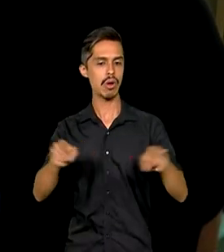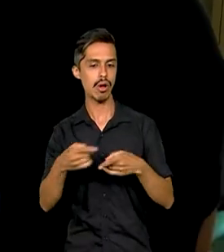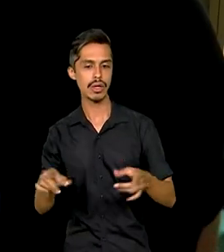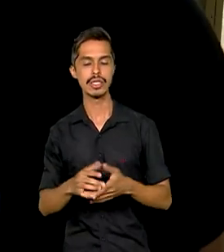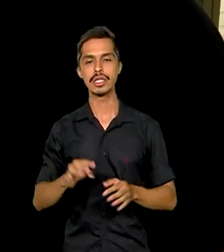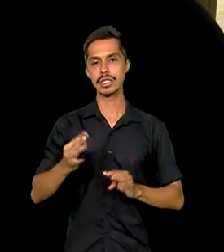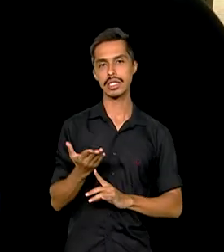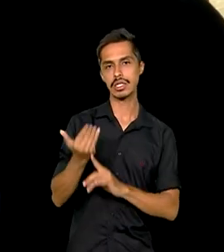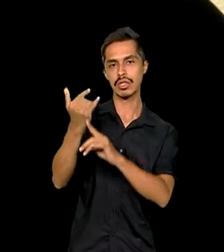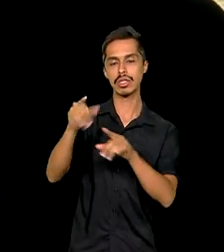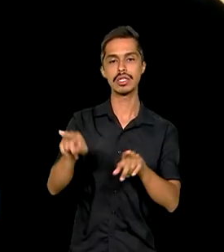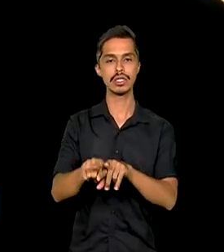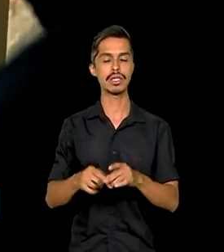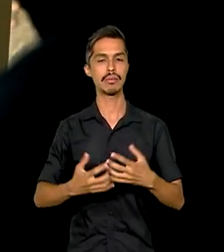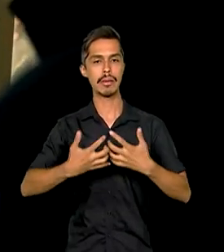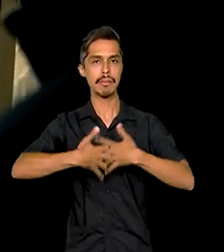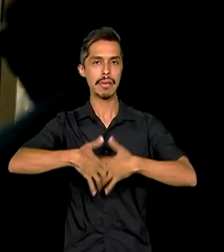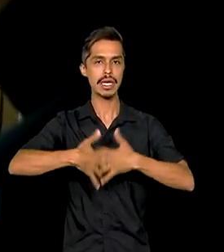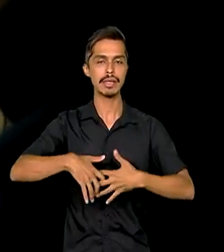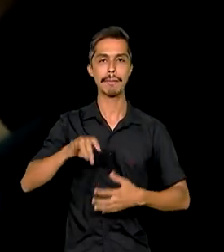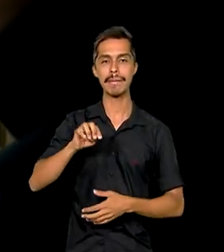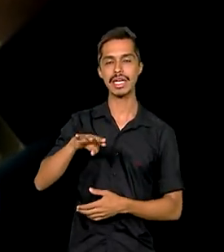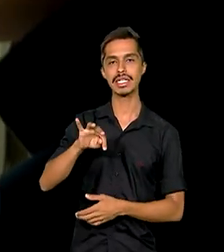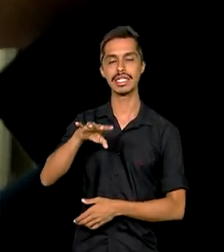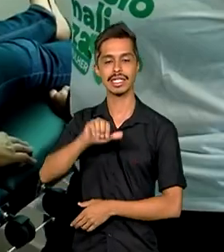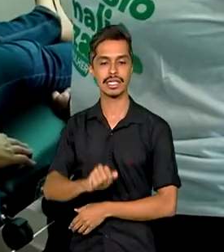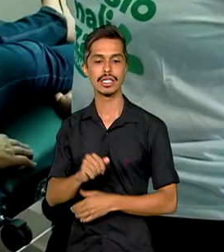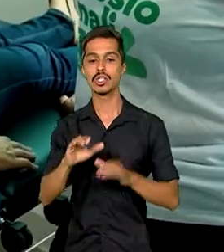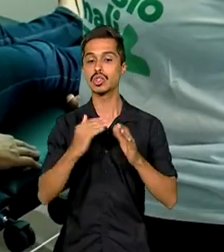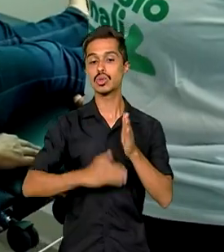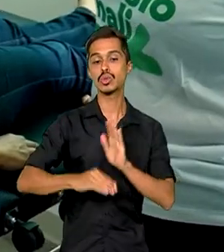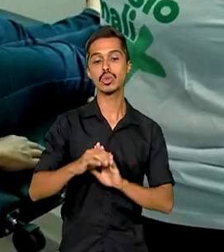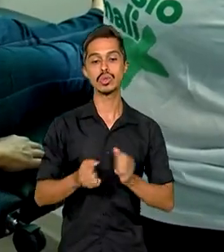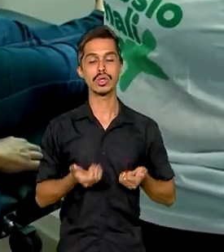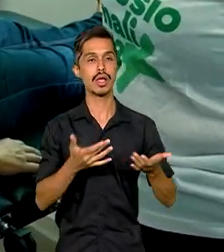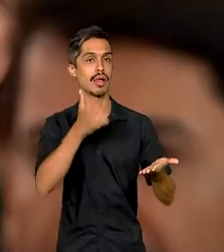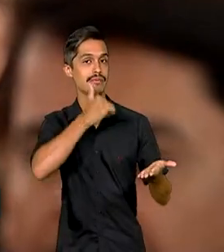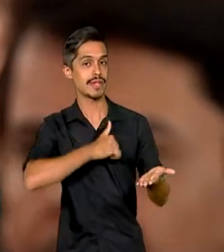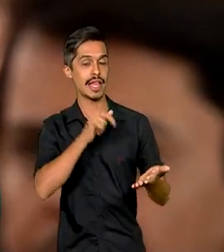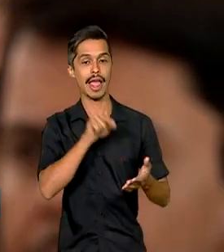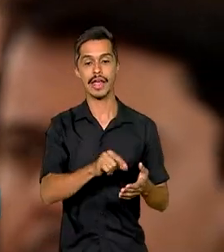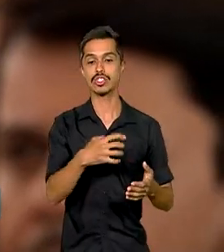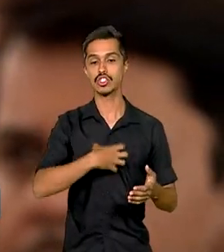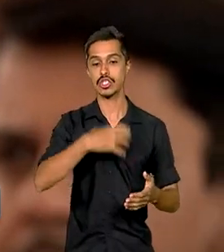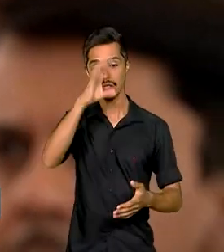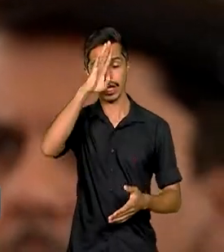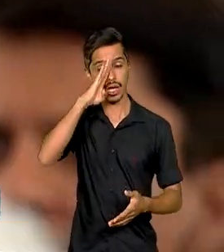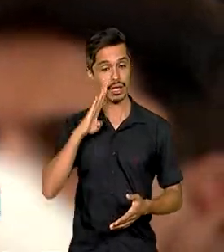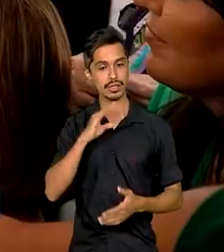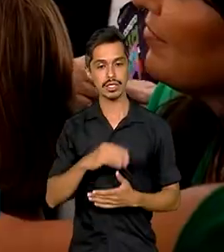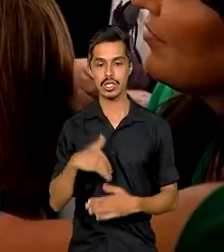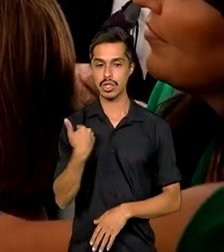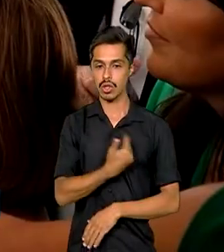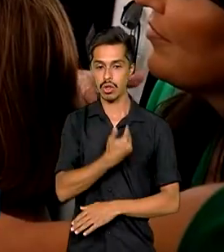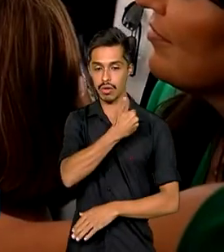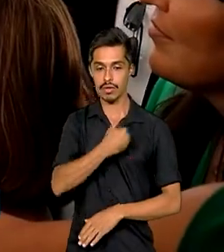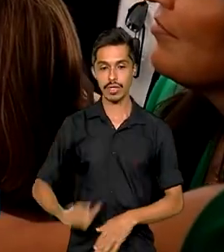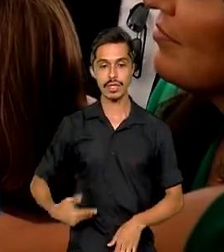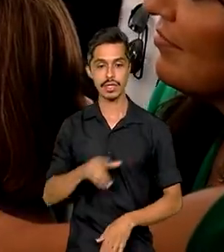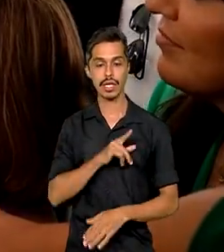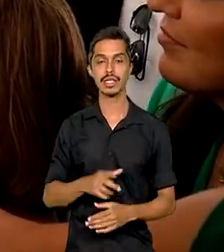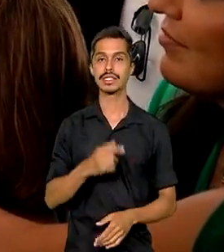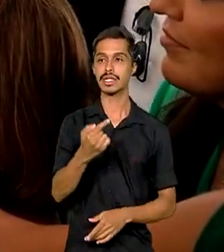e mecânica. Tudo ofertado para o público feminino gratuitamente. Aqui a gente tem, dentro de todo o governo,